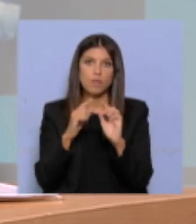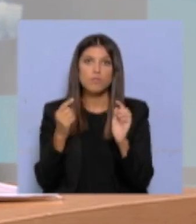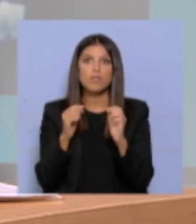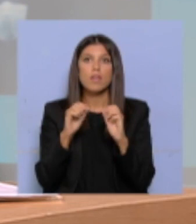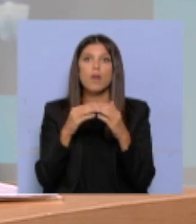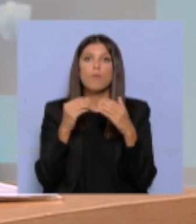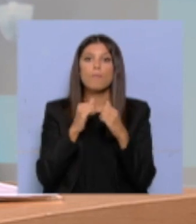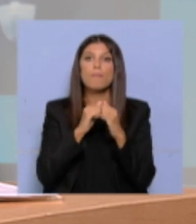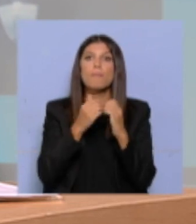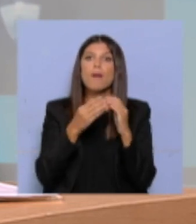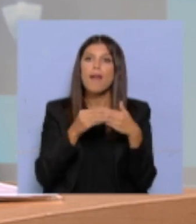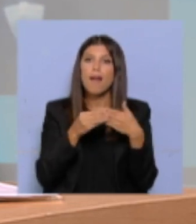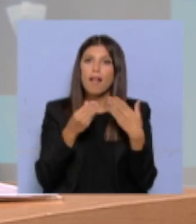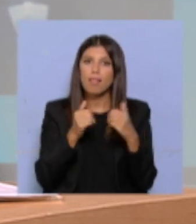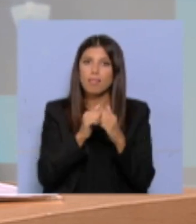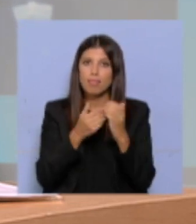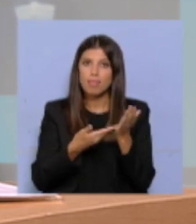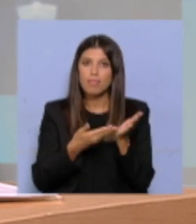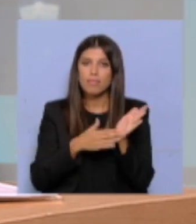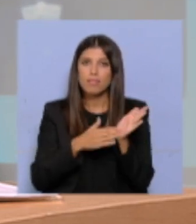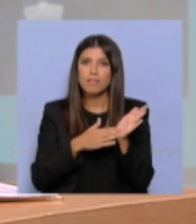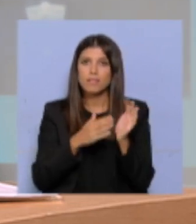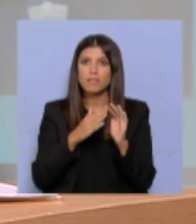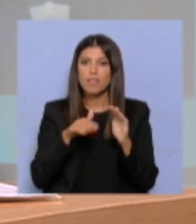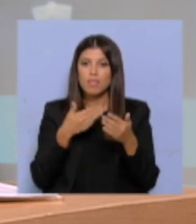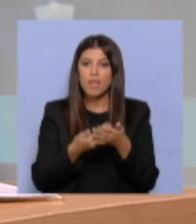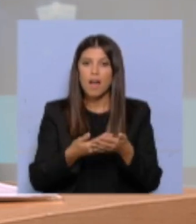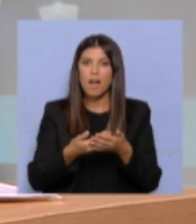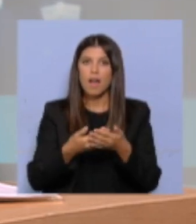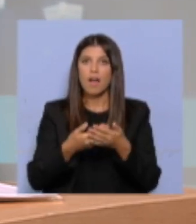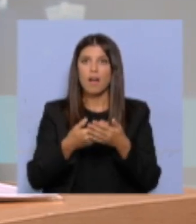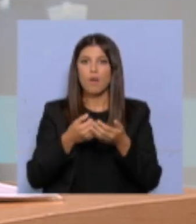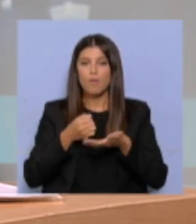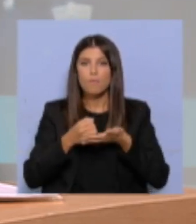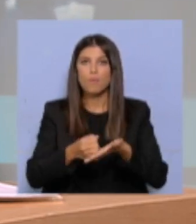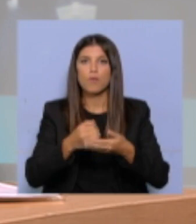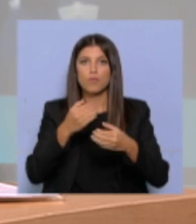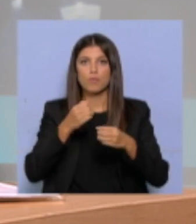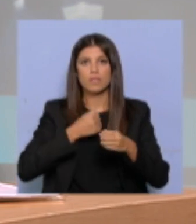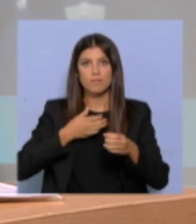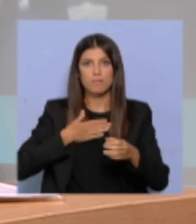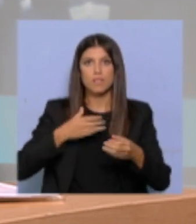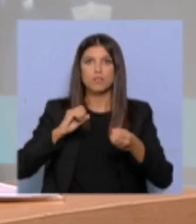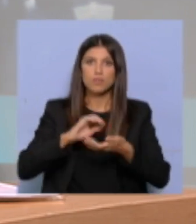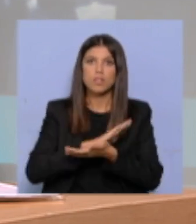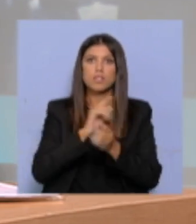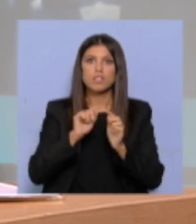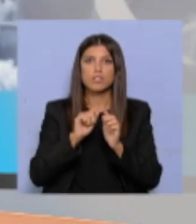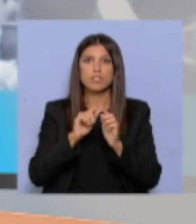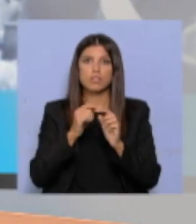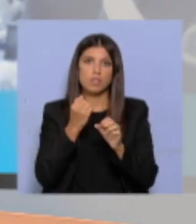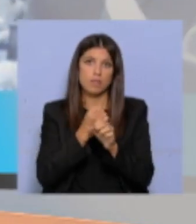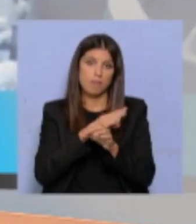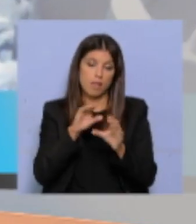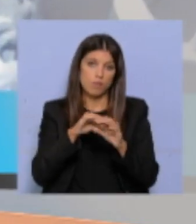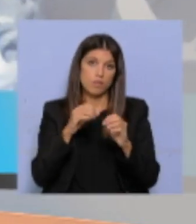que, digamos, suporta as empresas jornalísticas que editam jornais e revistas, uma vez